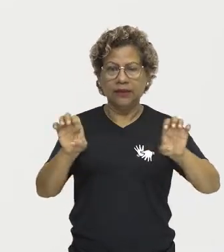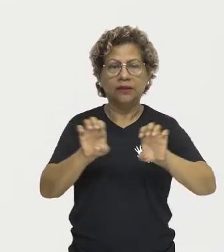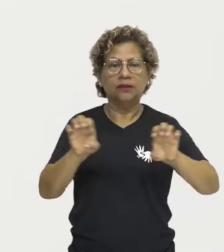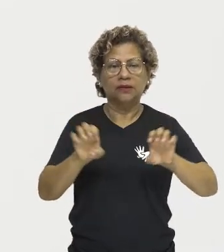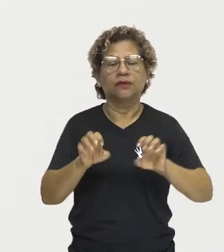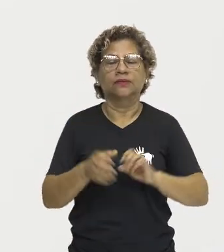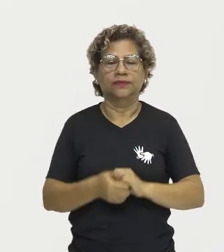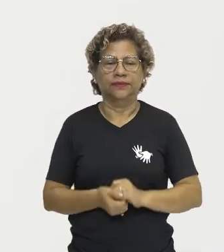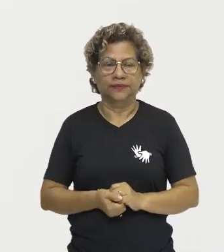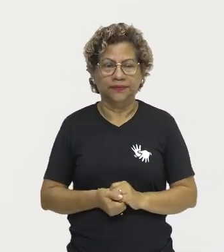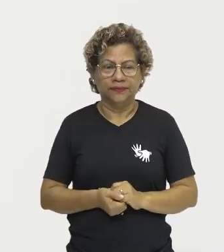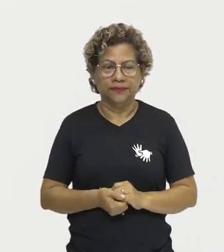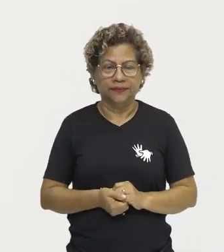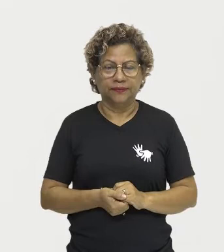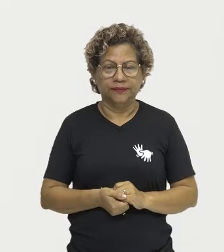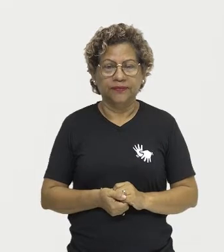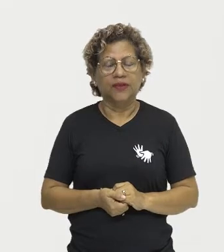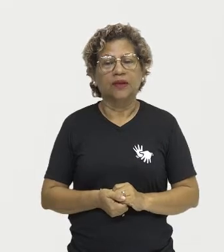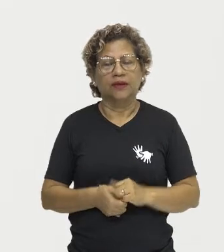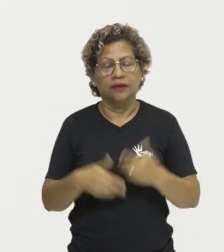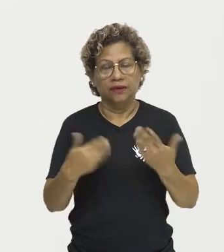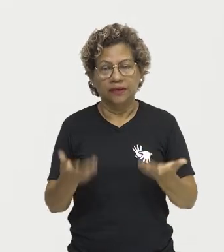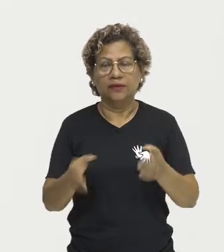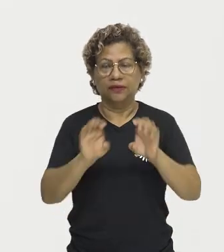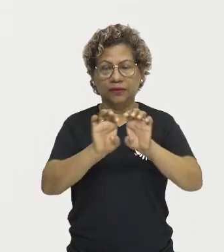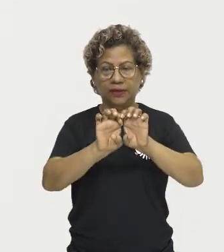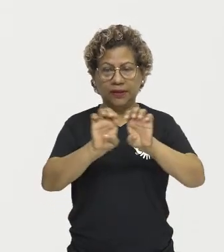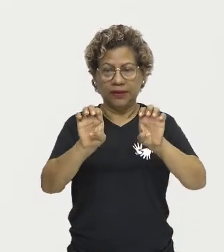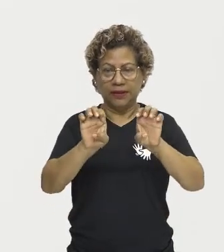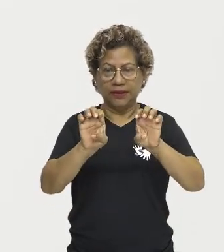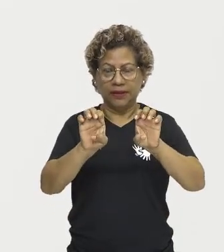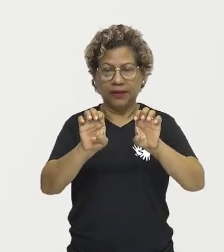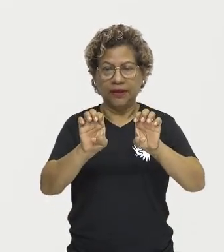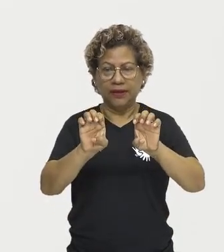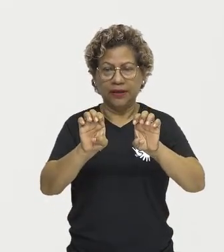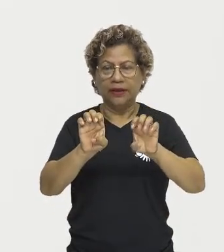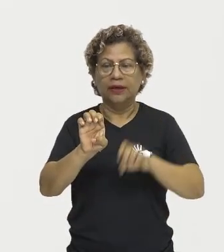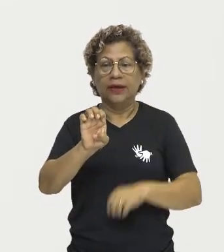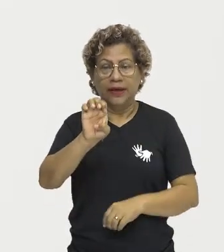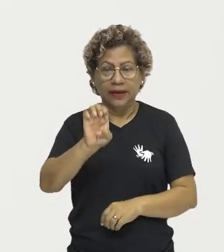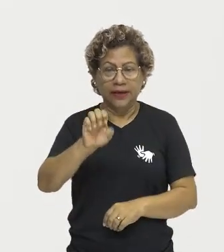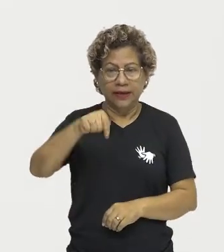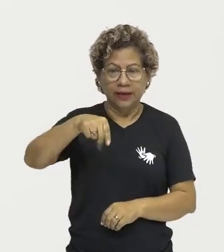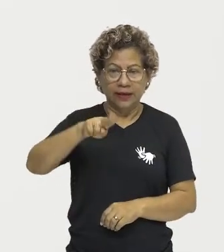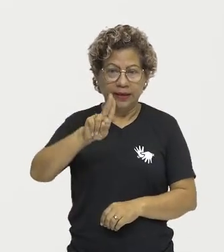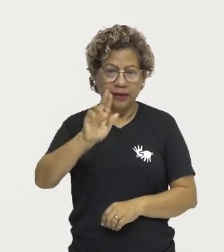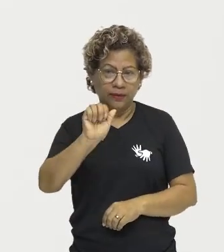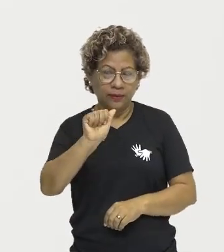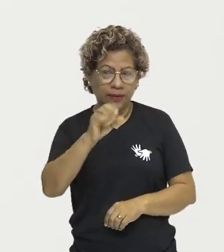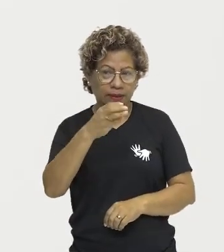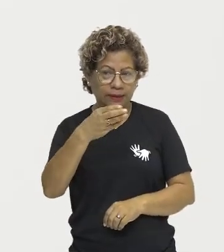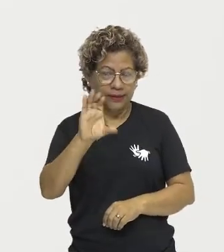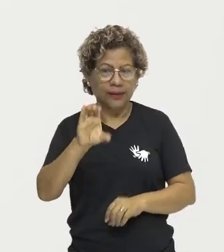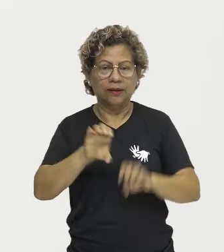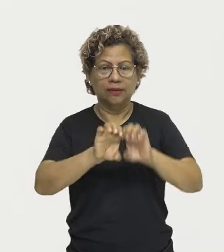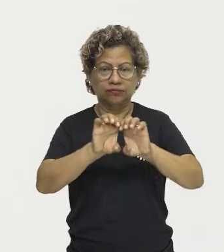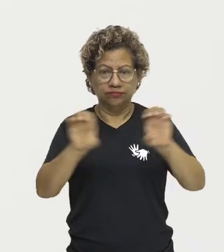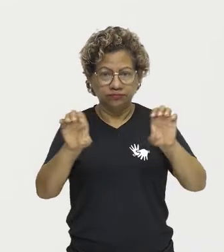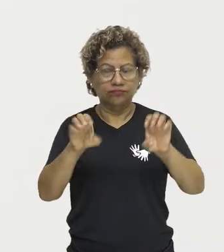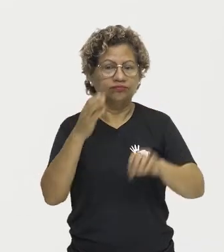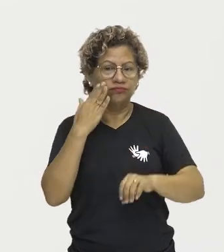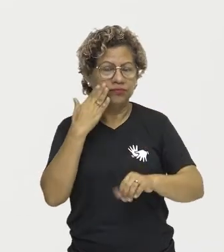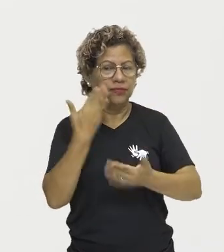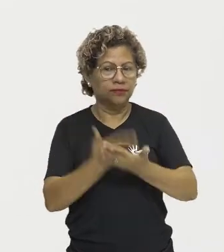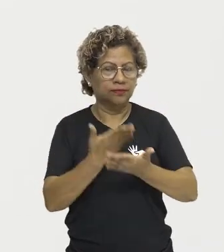calorimetria. E ela, a nossa equação fundamental da calorimetria, também irá aparecer aqui,